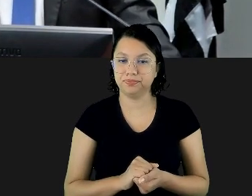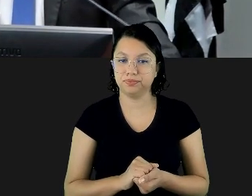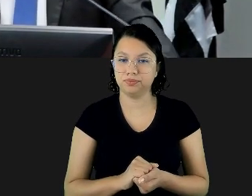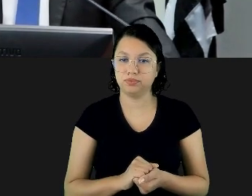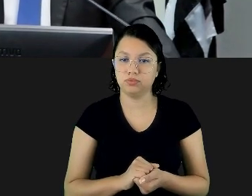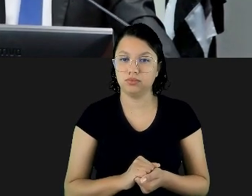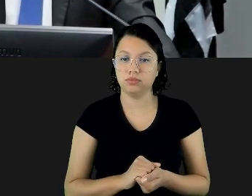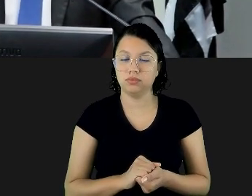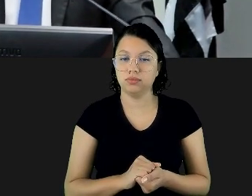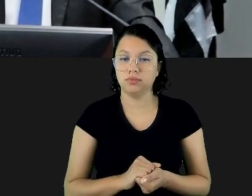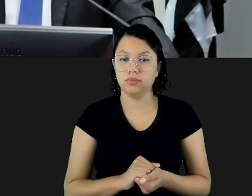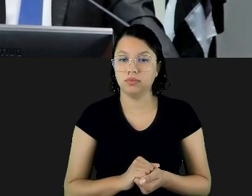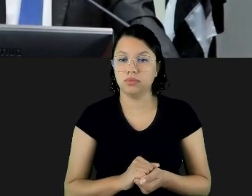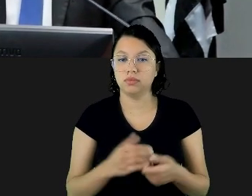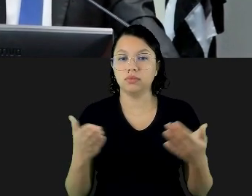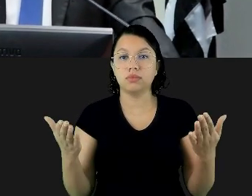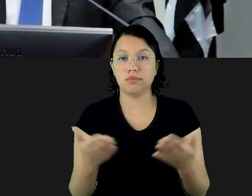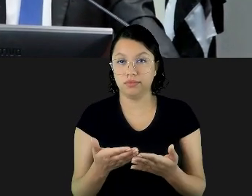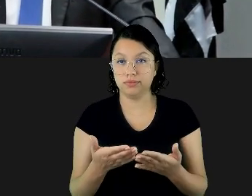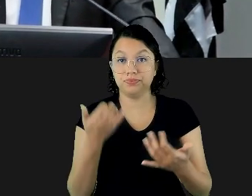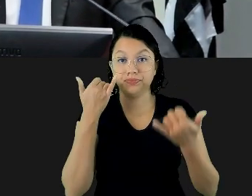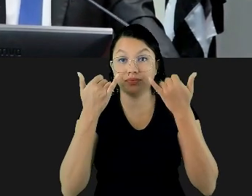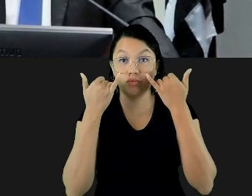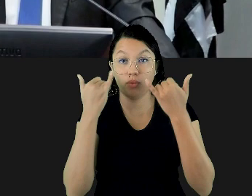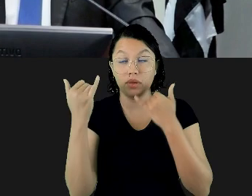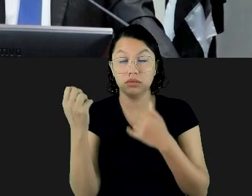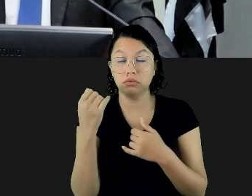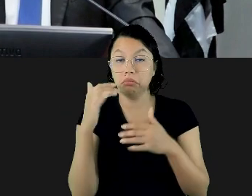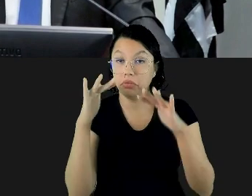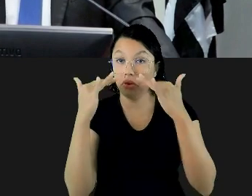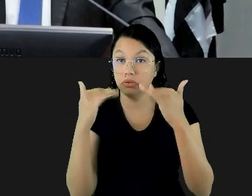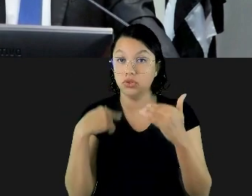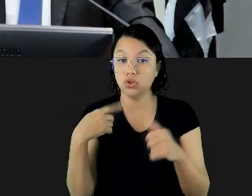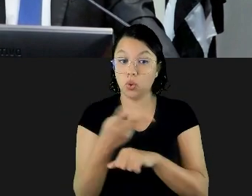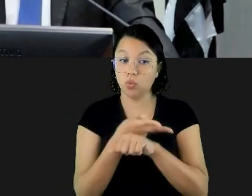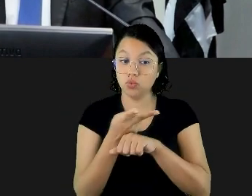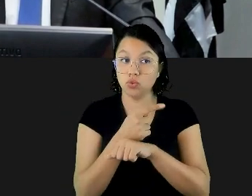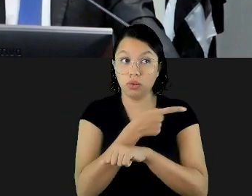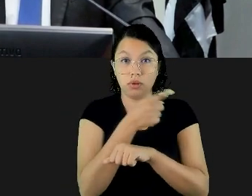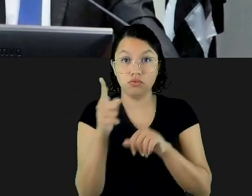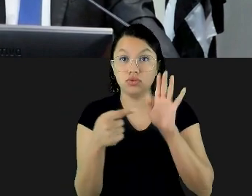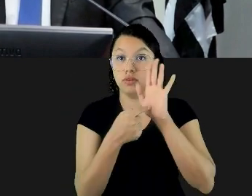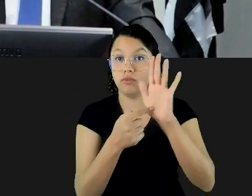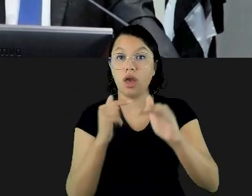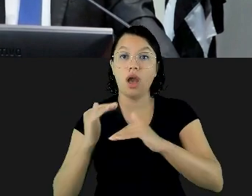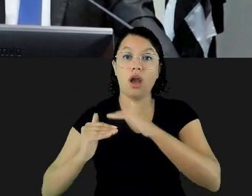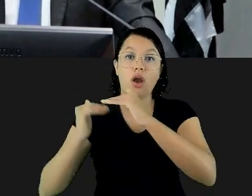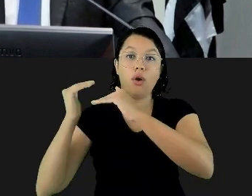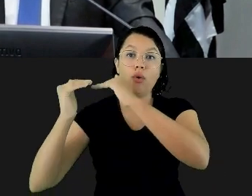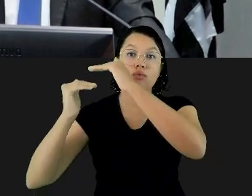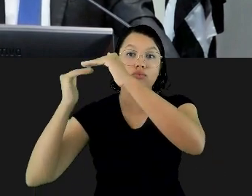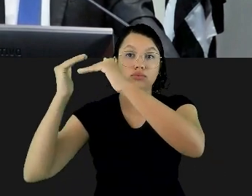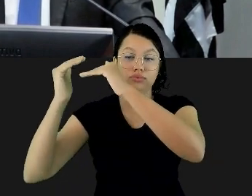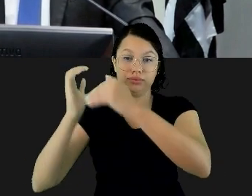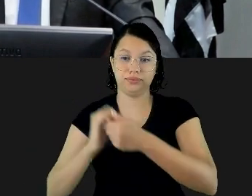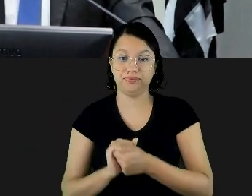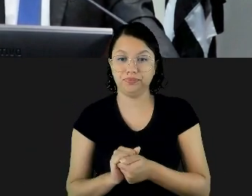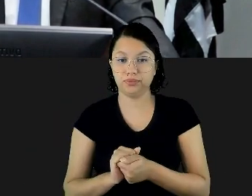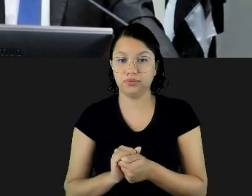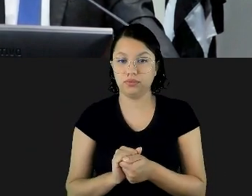Isso aqui é um dado interessante que eu busquei para vocês verem a evolução das